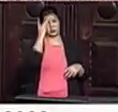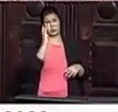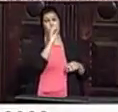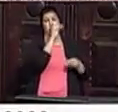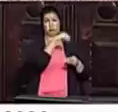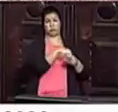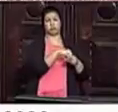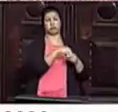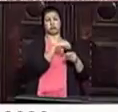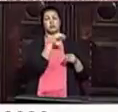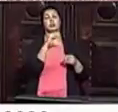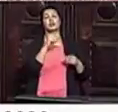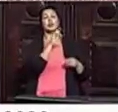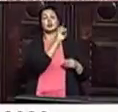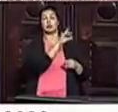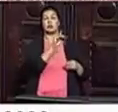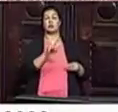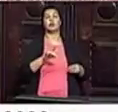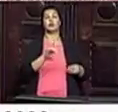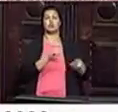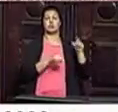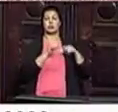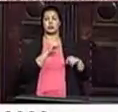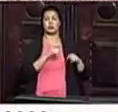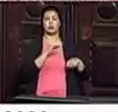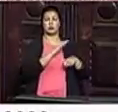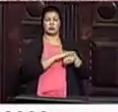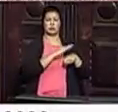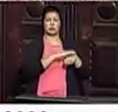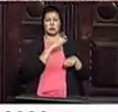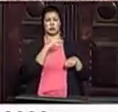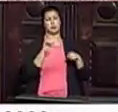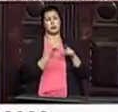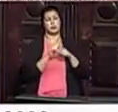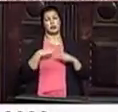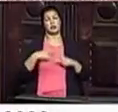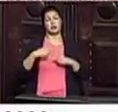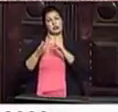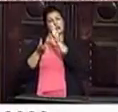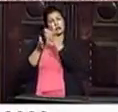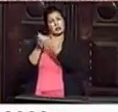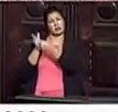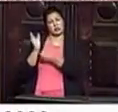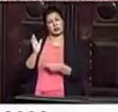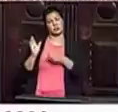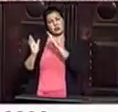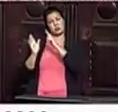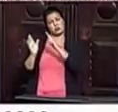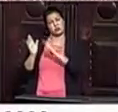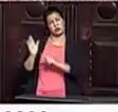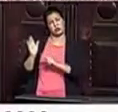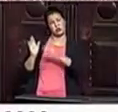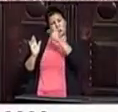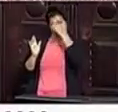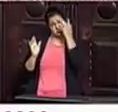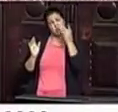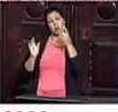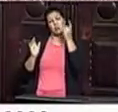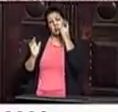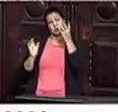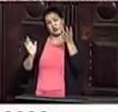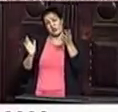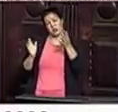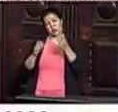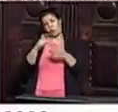cada partido. E dentro daquelas listas, o deputado ou a deputada que lhe parece a mais adequada para merecer a honra do seu voto. Agora, o que eu quero